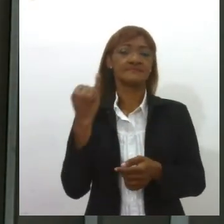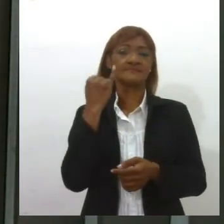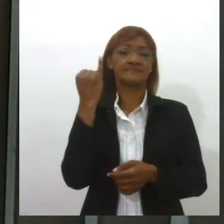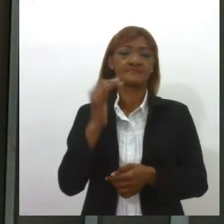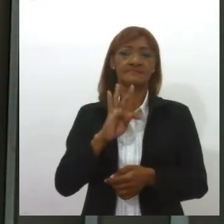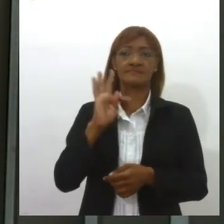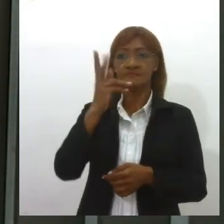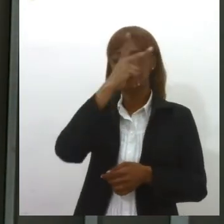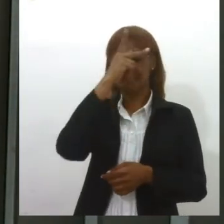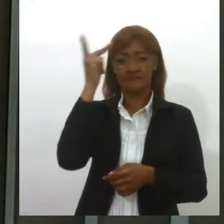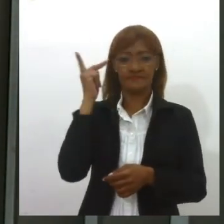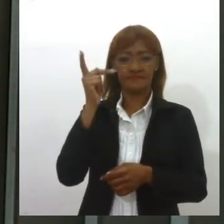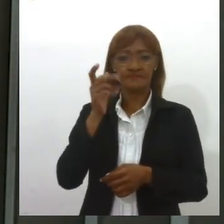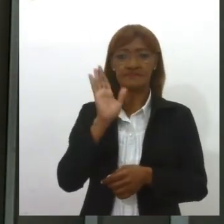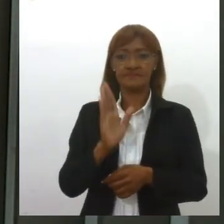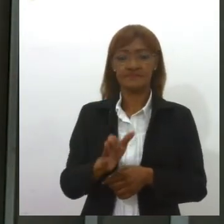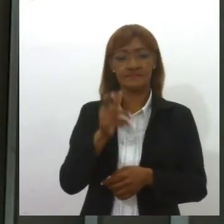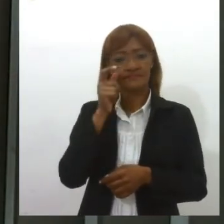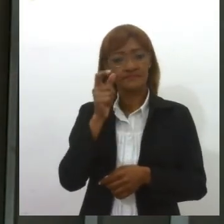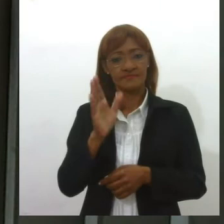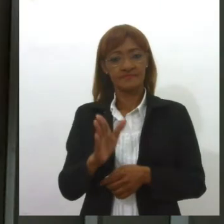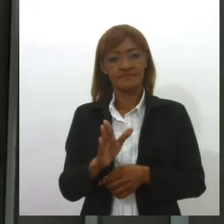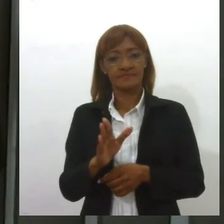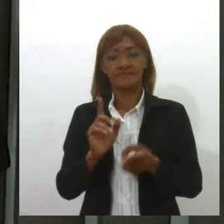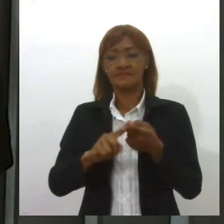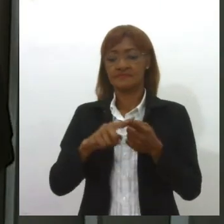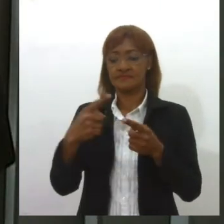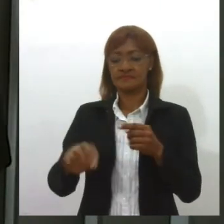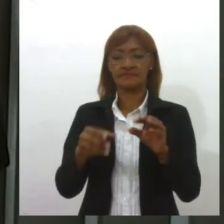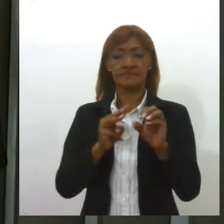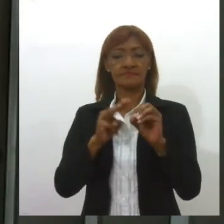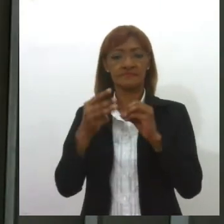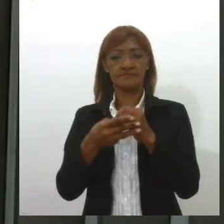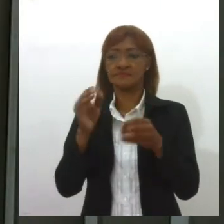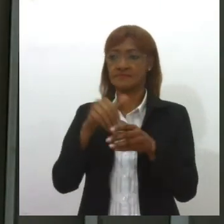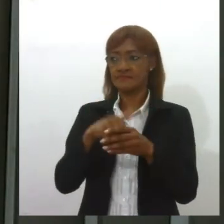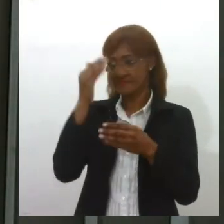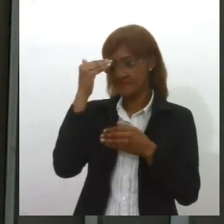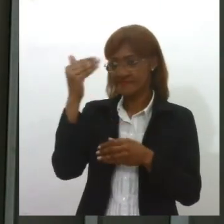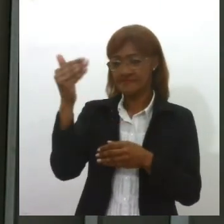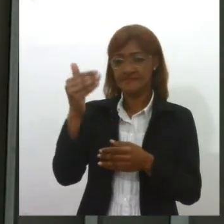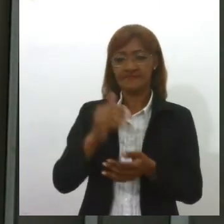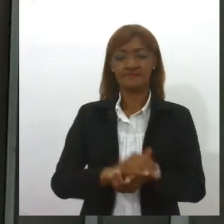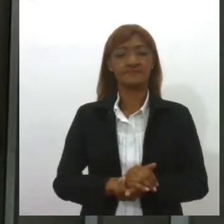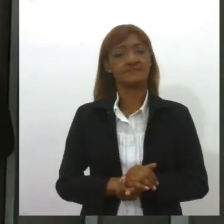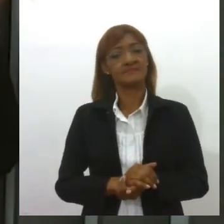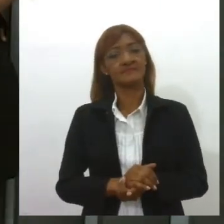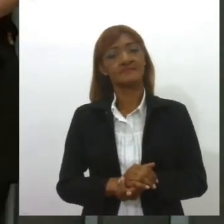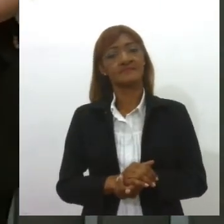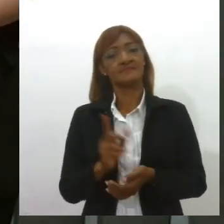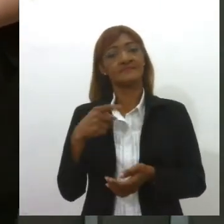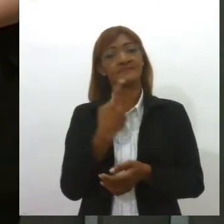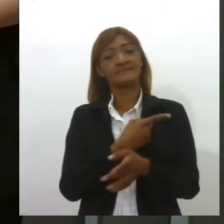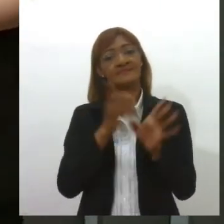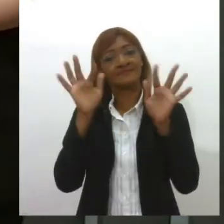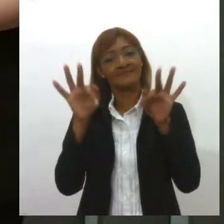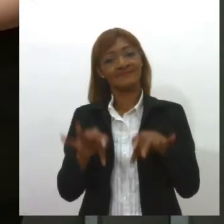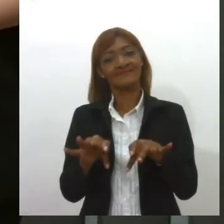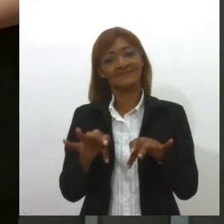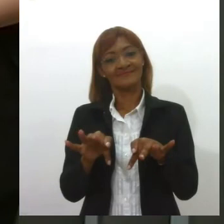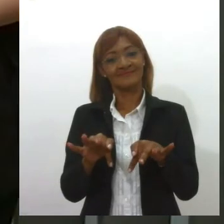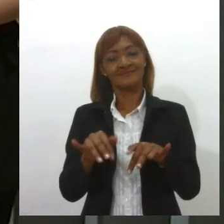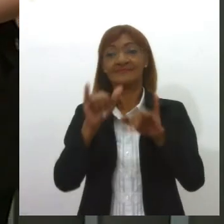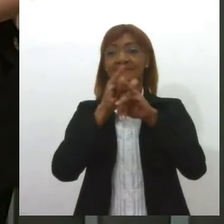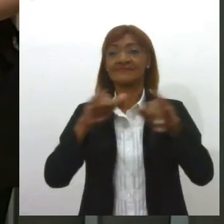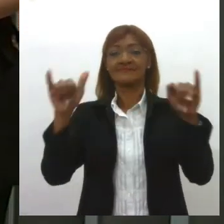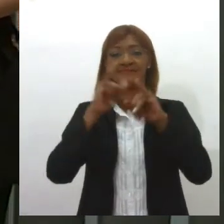fica ligado na agência Alese e aqui na TV Alese para acompanhar a votação. Obrigada, viu, Júnior? A gente obrigado, fica por aqui. Outras